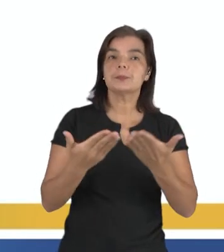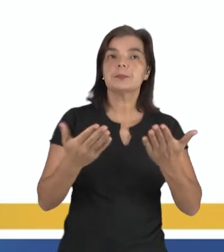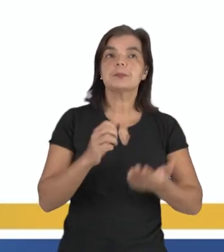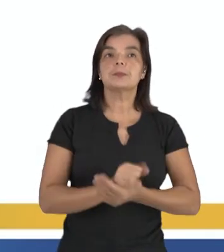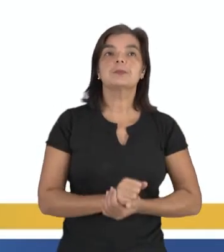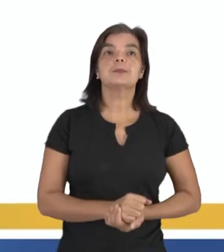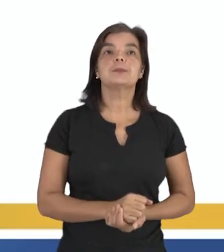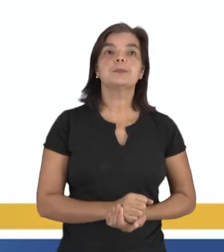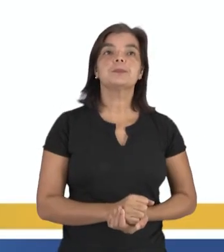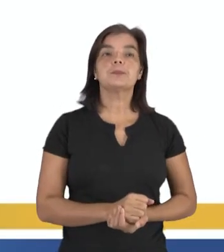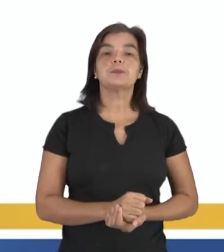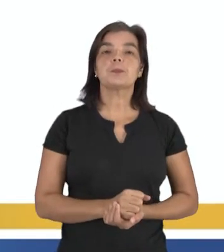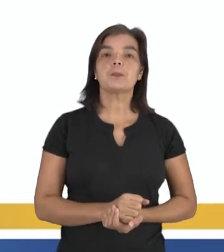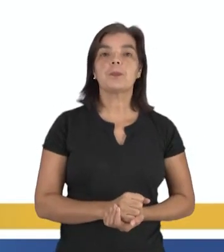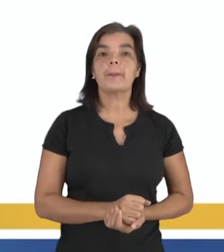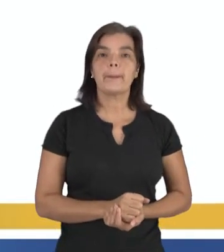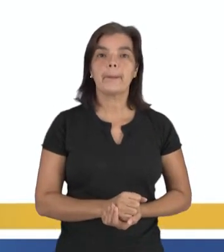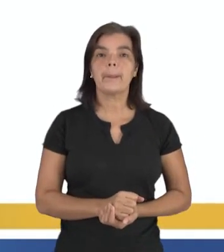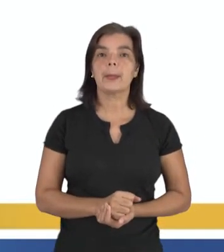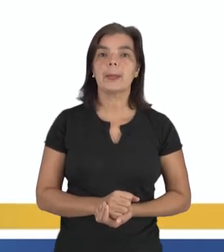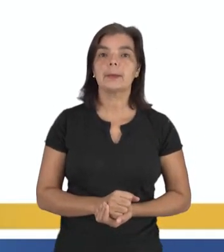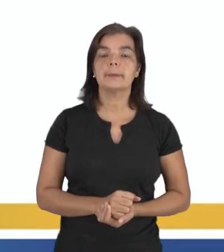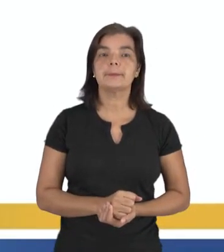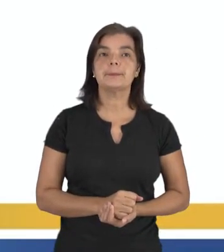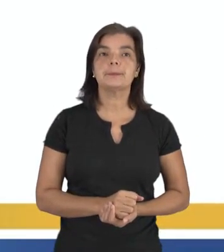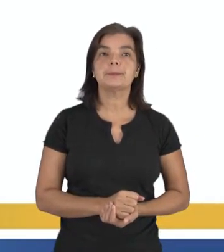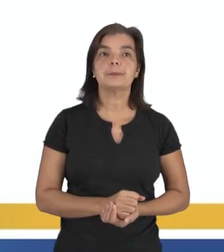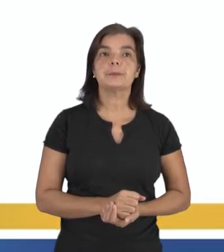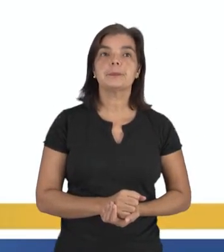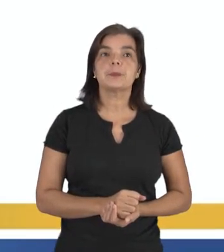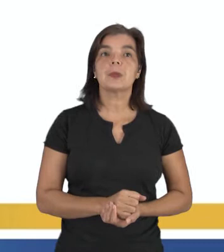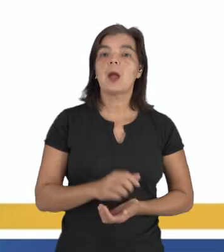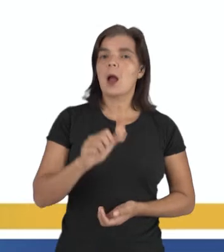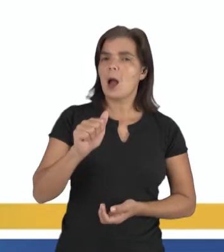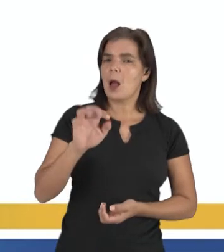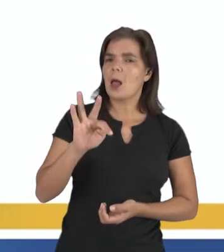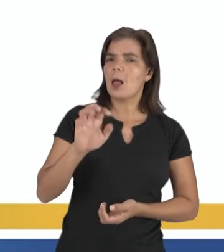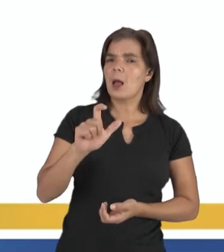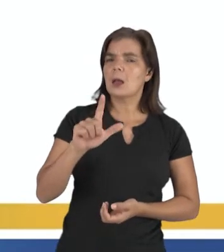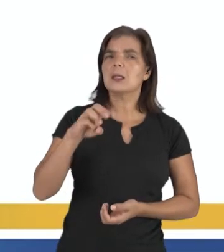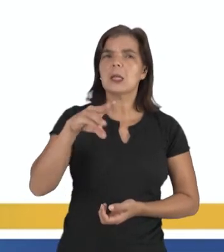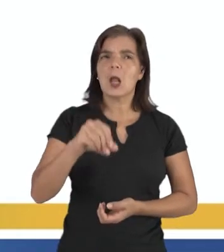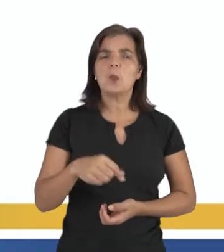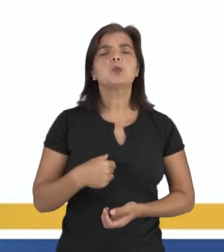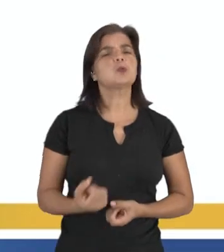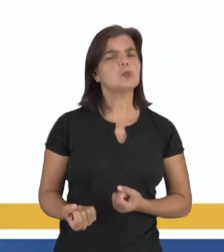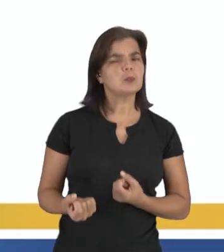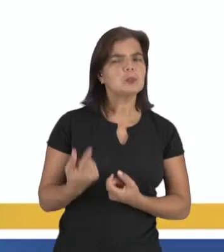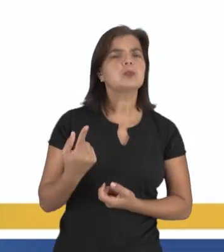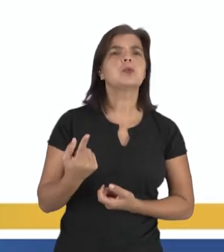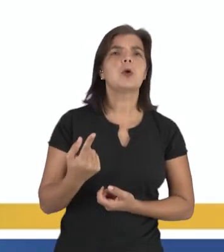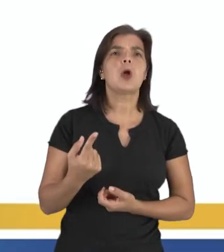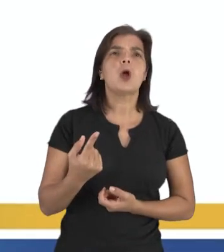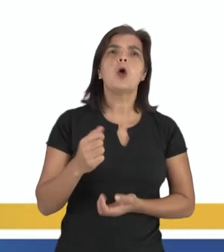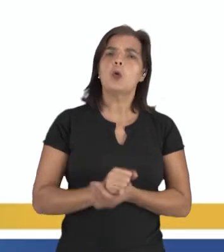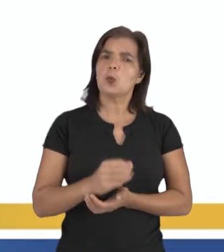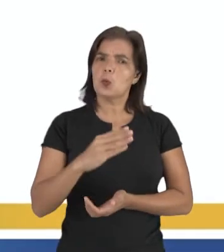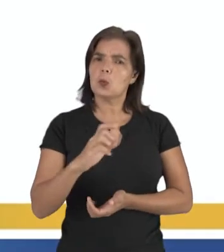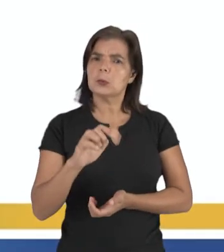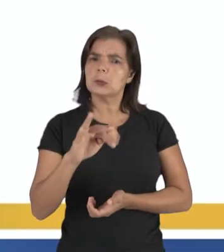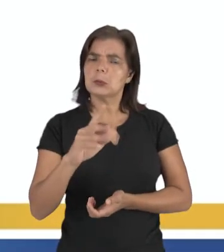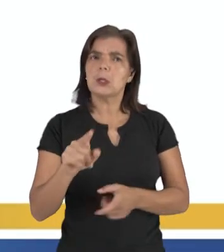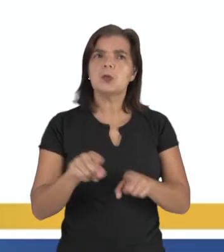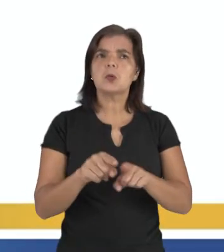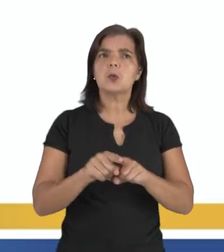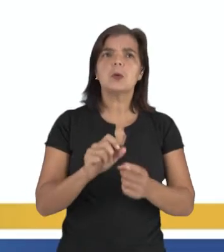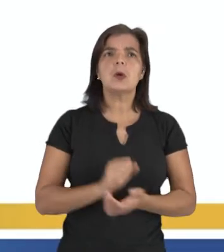que é o exercitando. Ó, Adelmo, sabe o que me intriga nos céticos? O quê? Eles não são céticos em